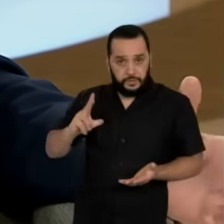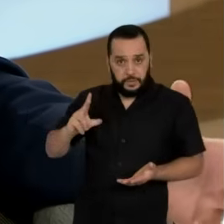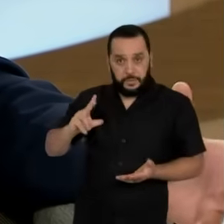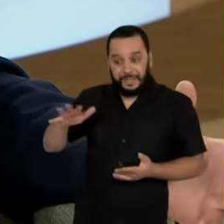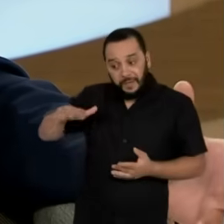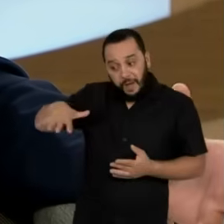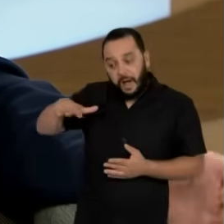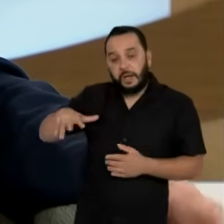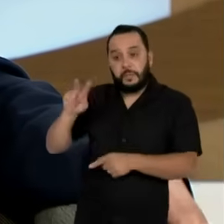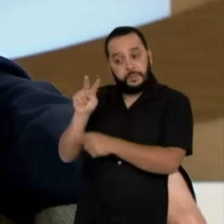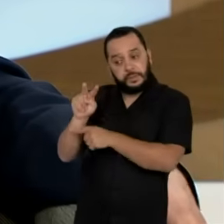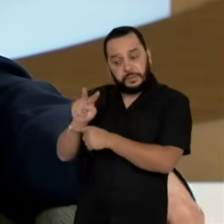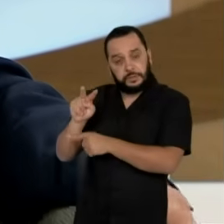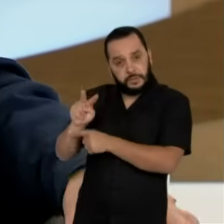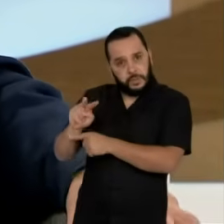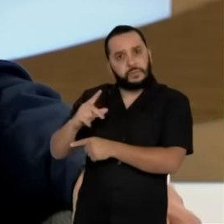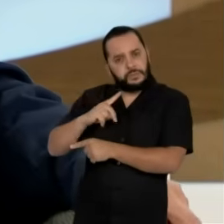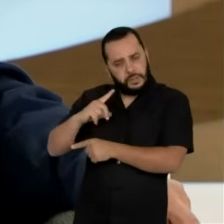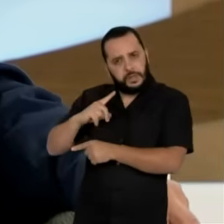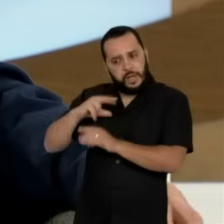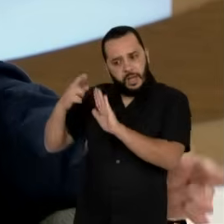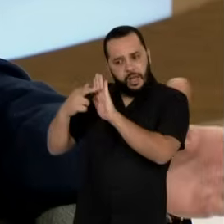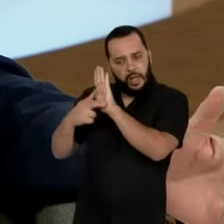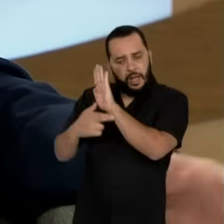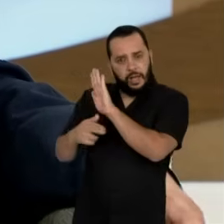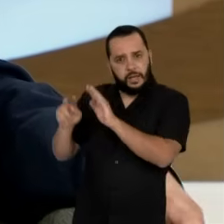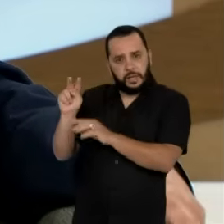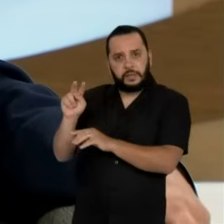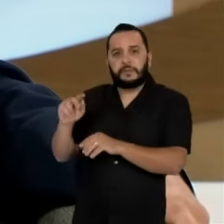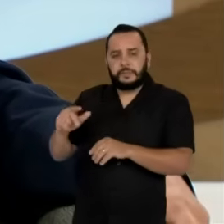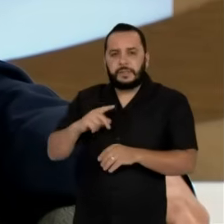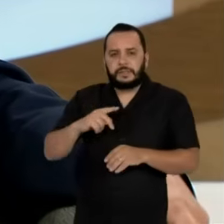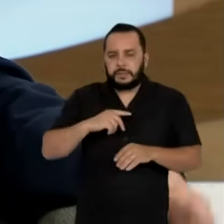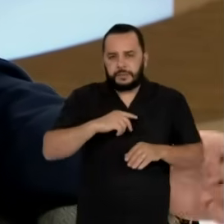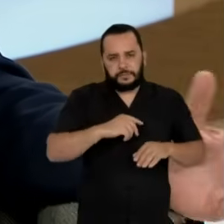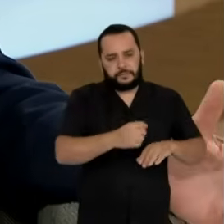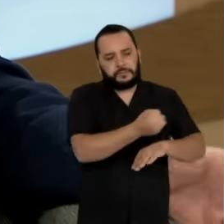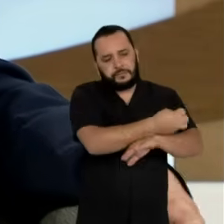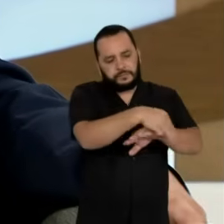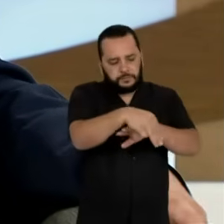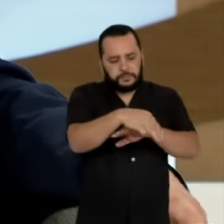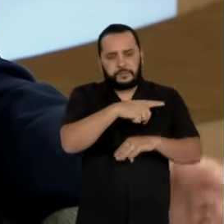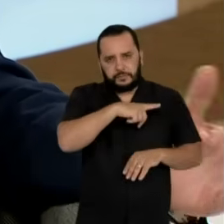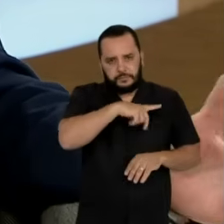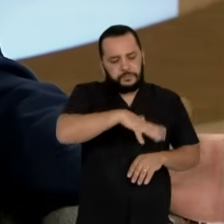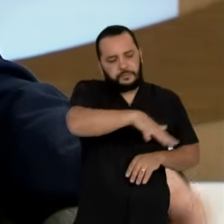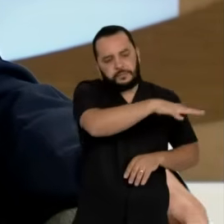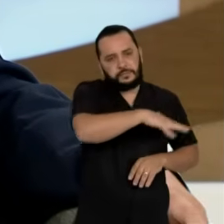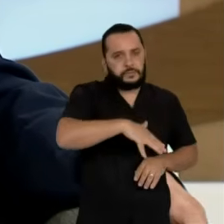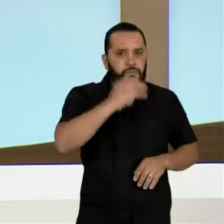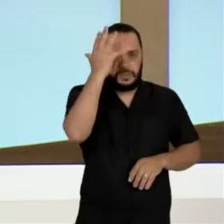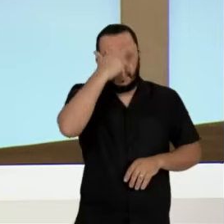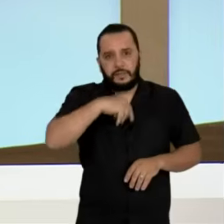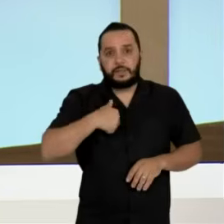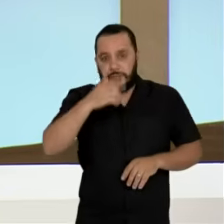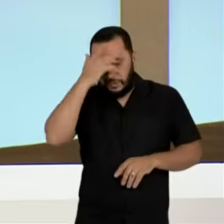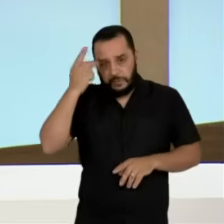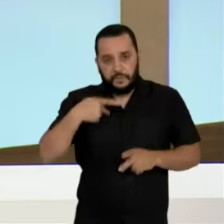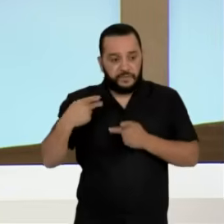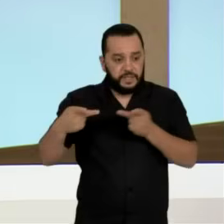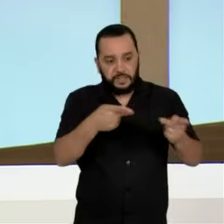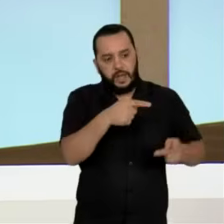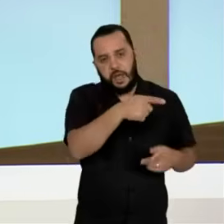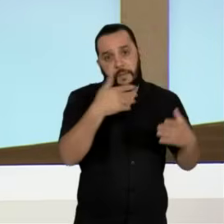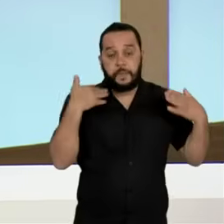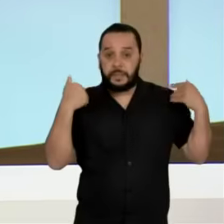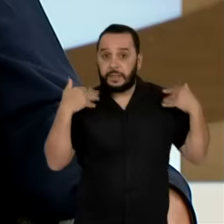de conservação, né? E Alter do Chão explodiu muito o turismo, porque é um lugar realmente muito lindo. Acho que todo mundo deveria conhecer lá, né? Passear